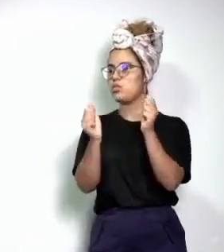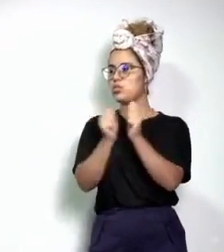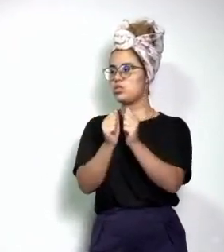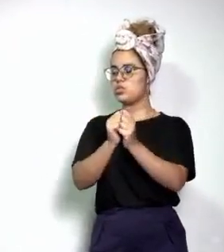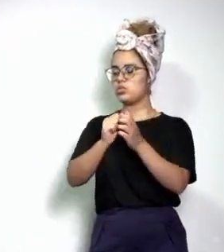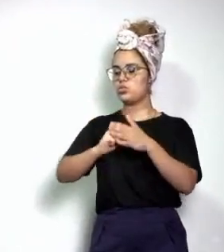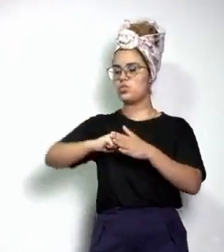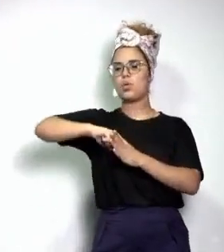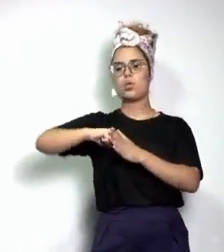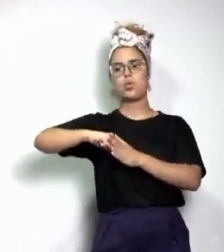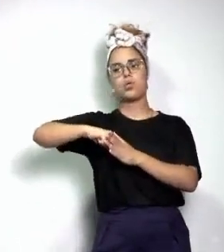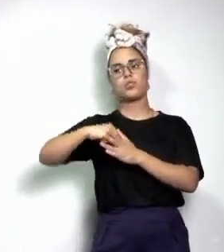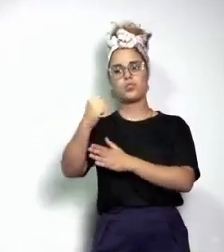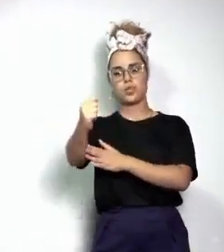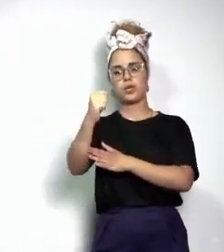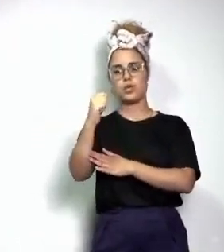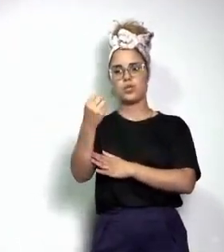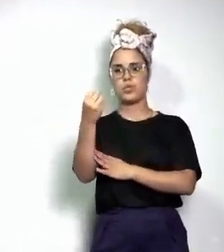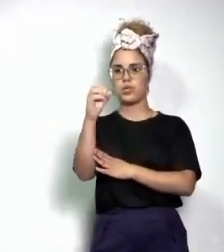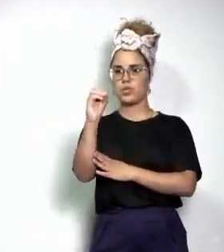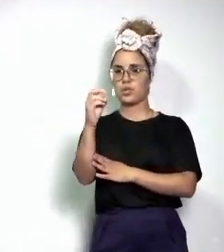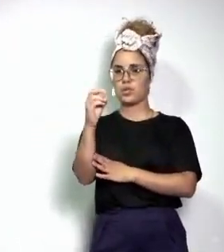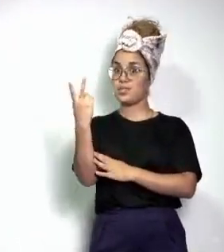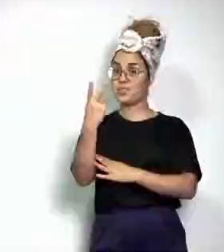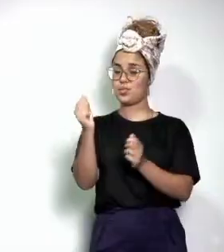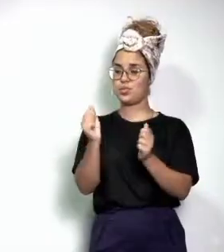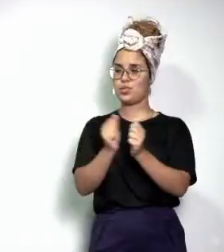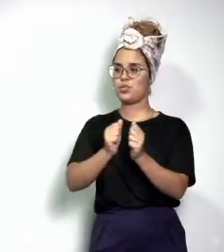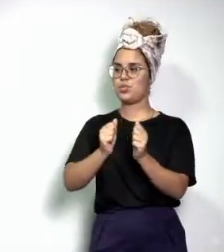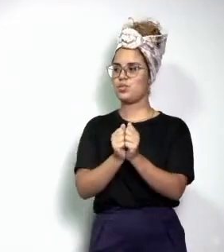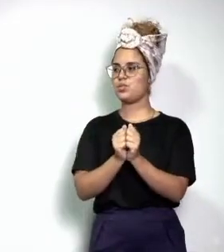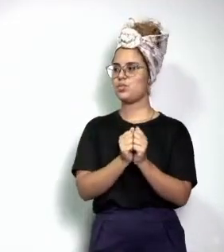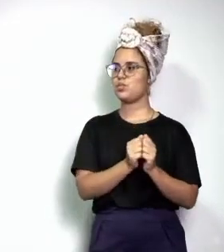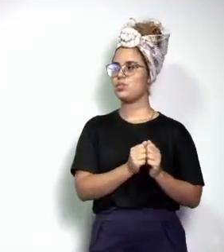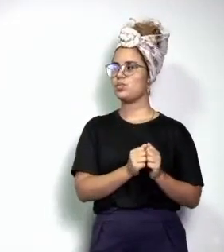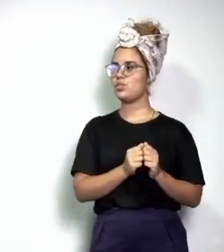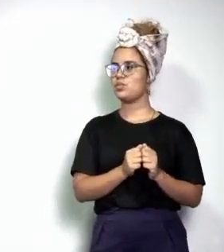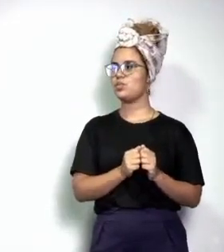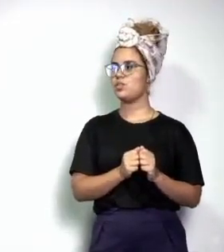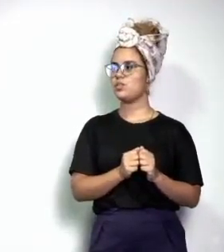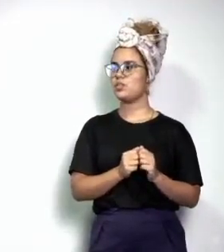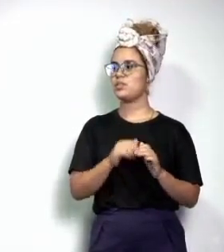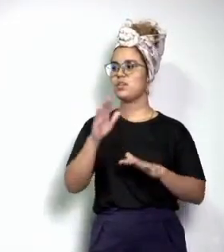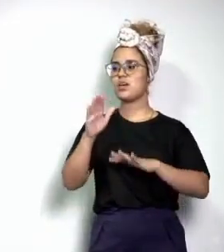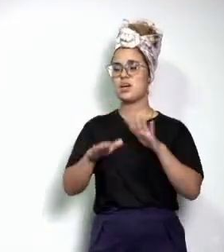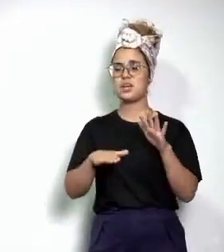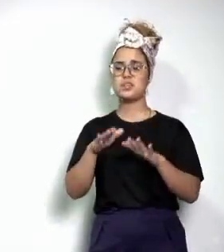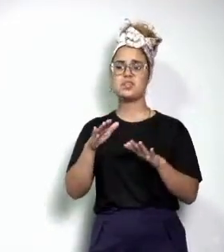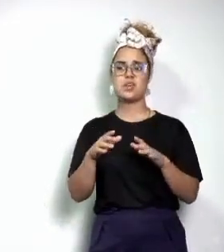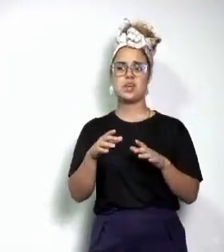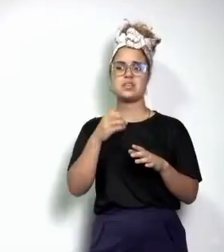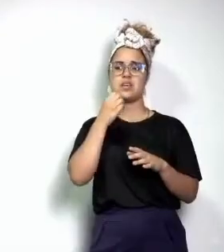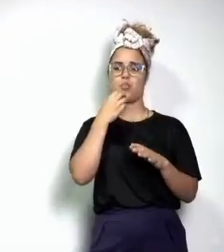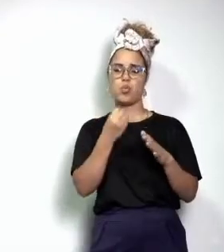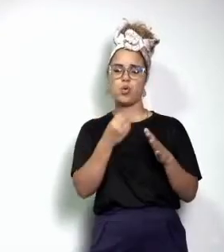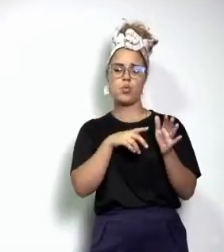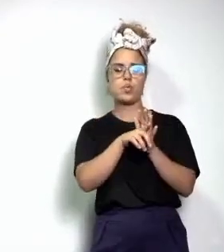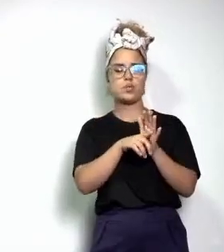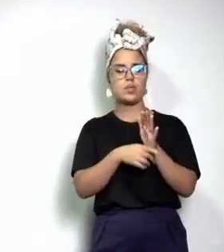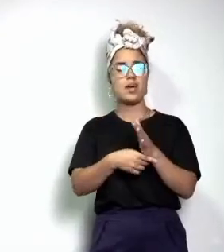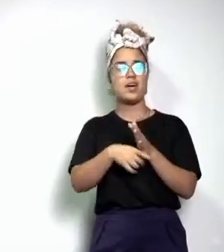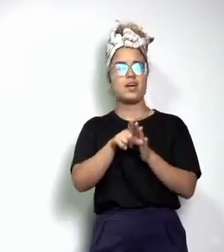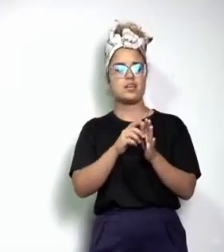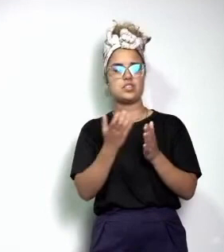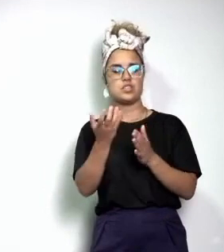braço articulado por R$ 80, os dois juntos. Então, às vezes dá para a gente fazer uma boa pesquisa antes de querer